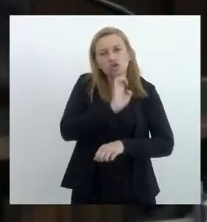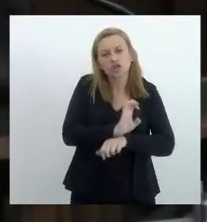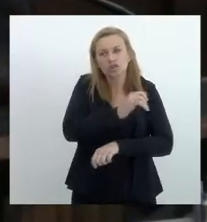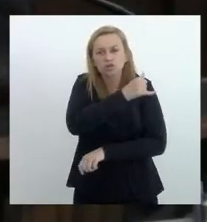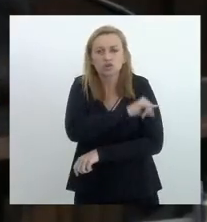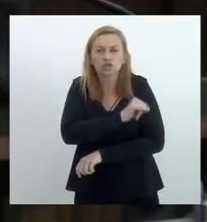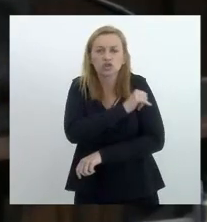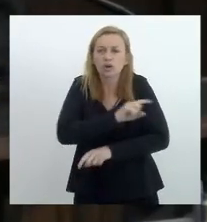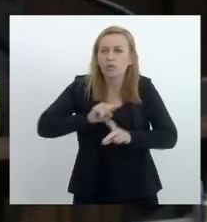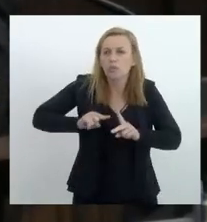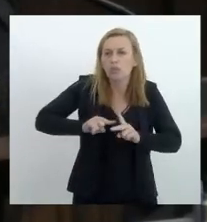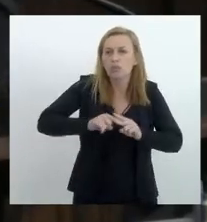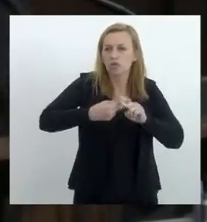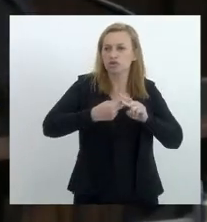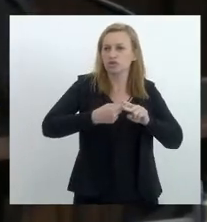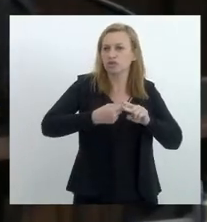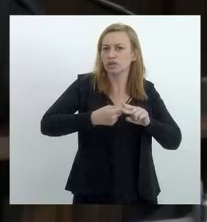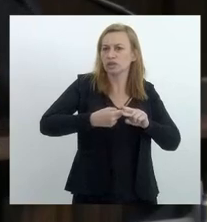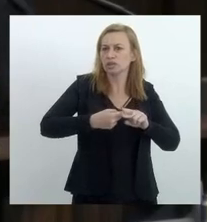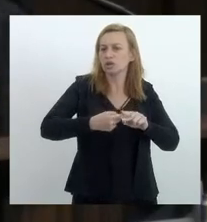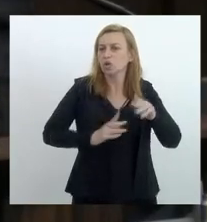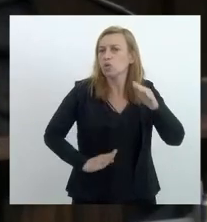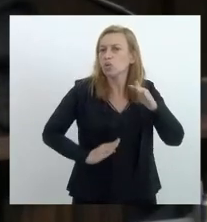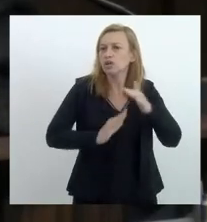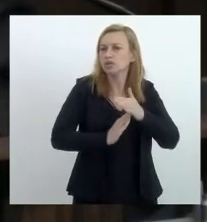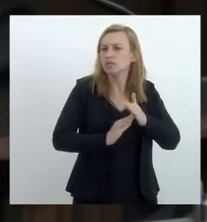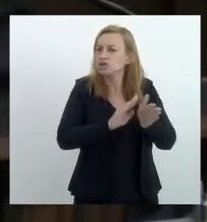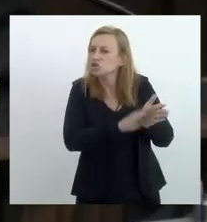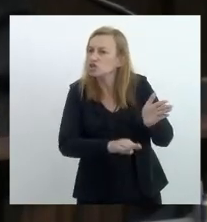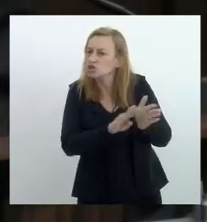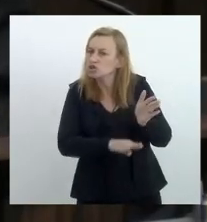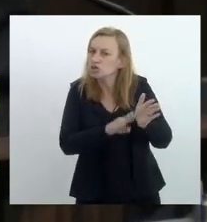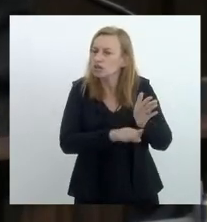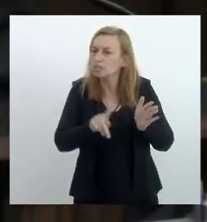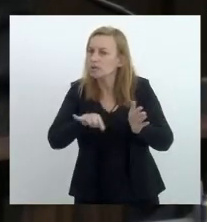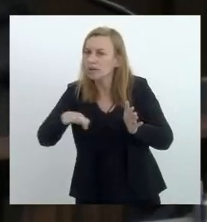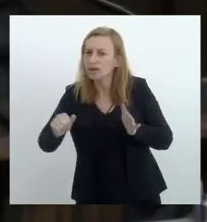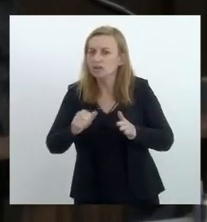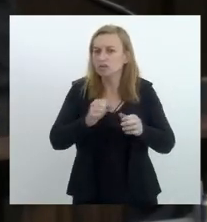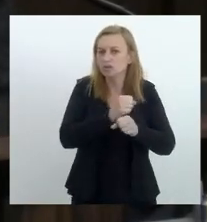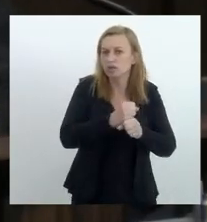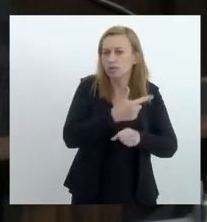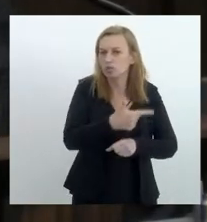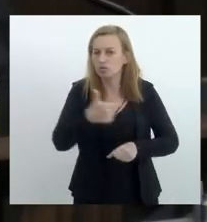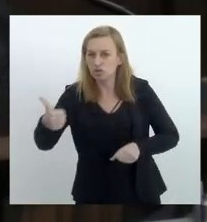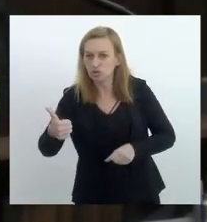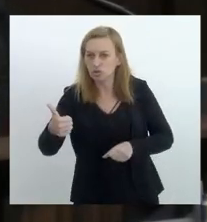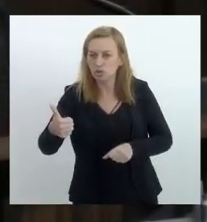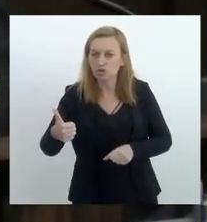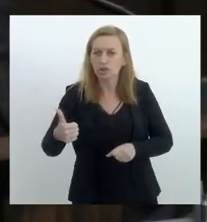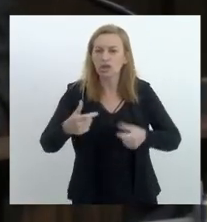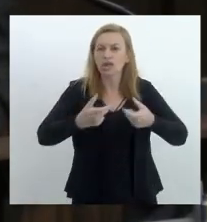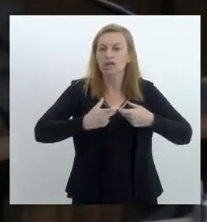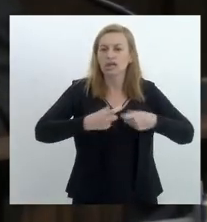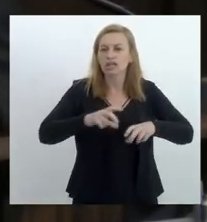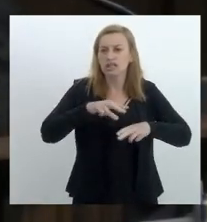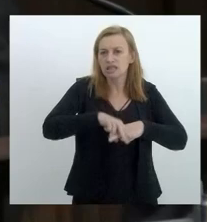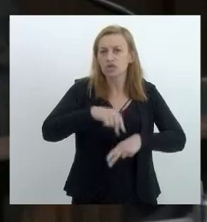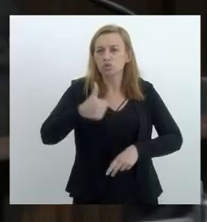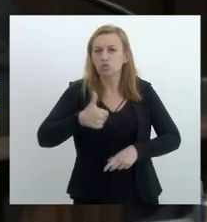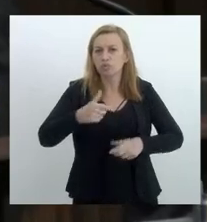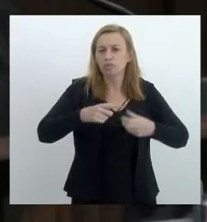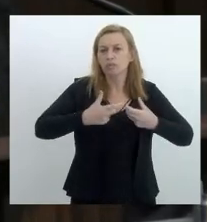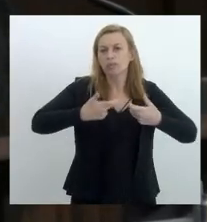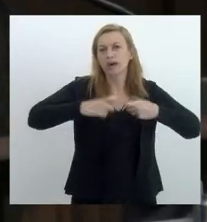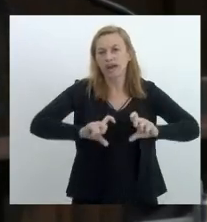Janeiro modificará o limite de despesas primárias para o exercício 2022, fixado no inciso 1 do parágrafo 1º, que passará